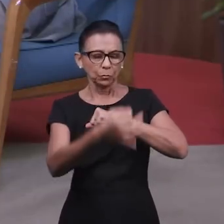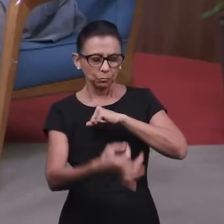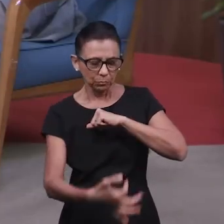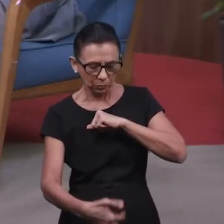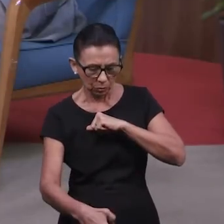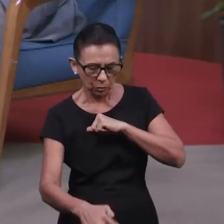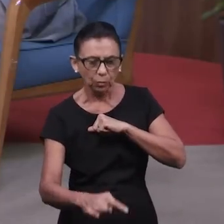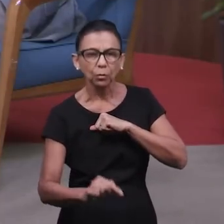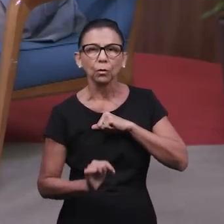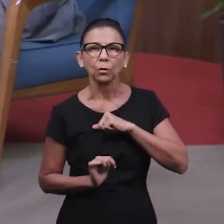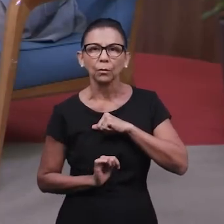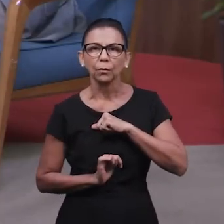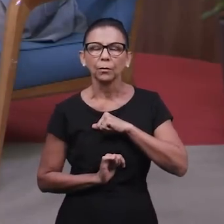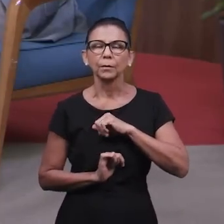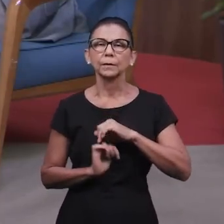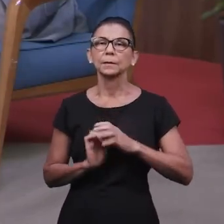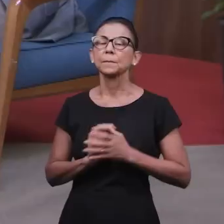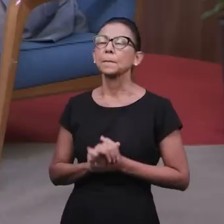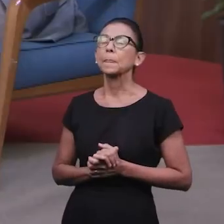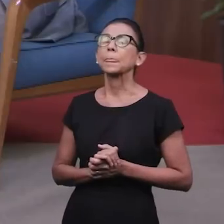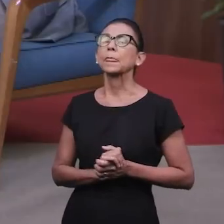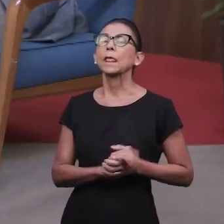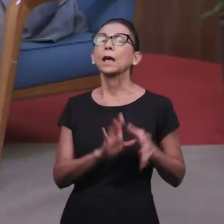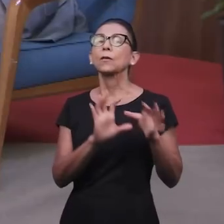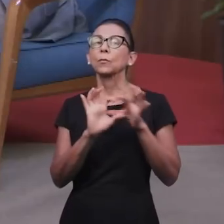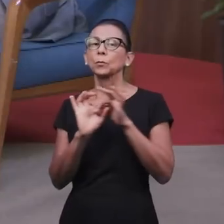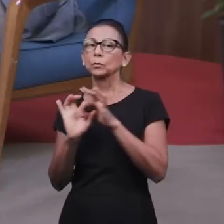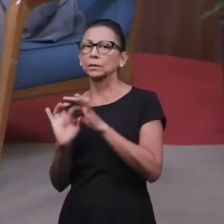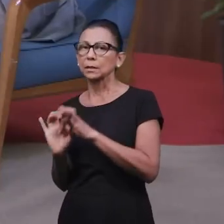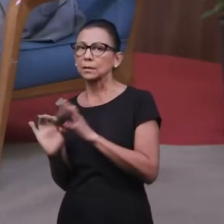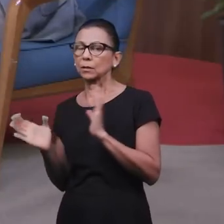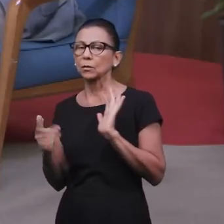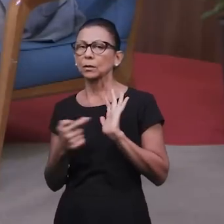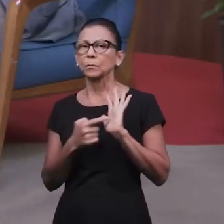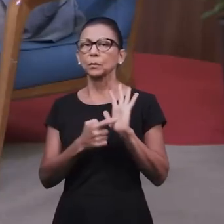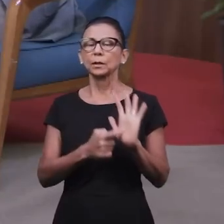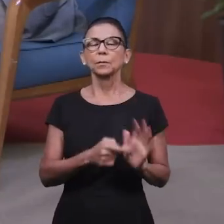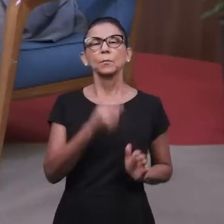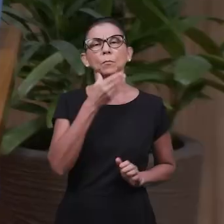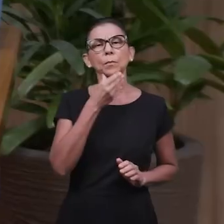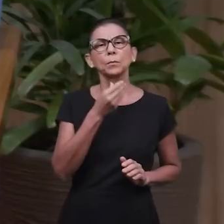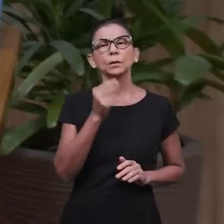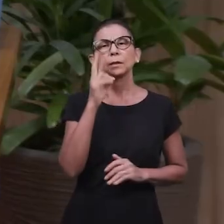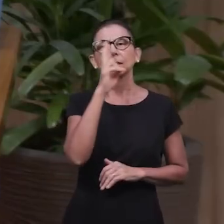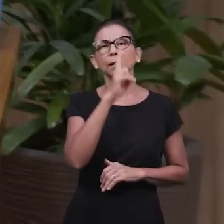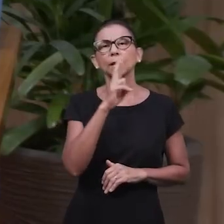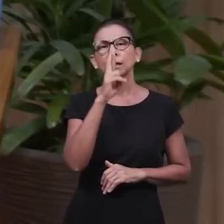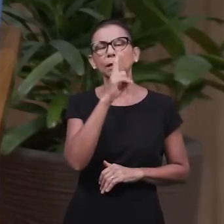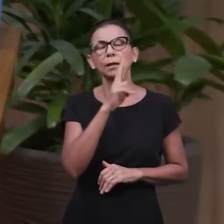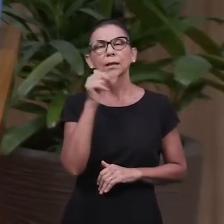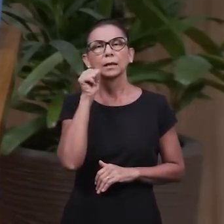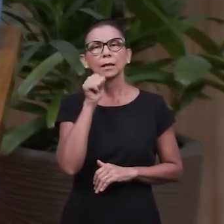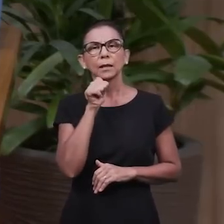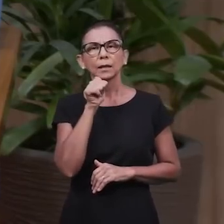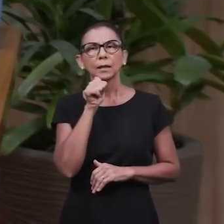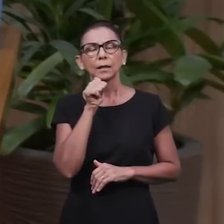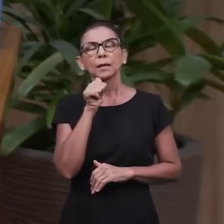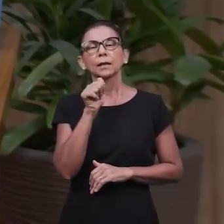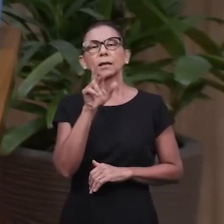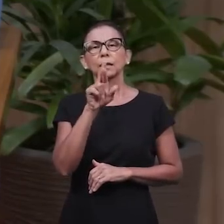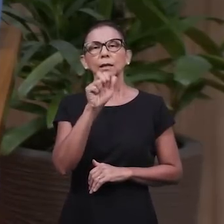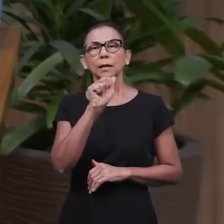exatamente também contextualizar. Essa é aquela experiência de Raabe, que morava sobre o muro de Jericó e que recebeu